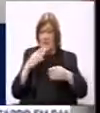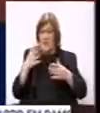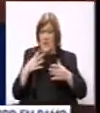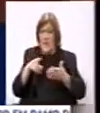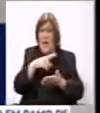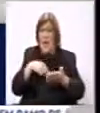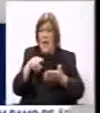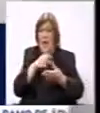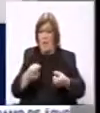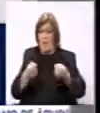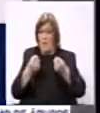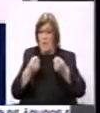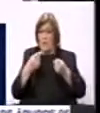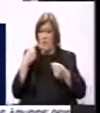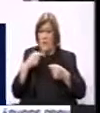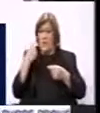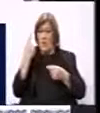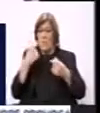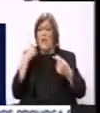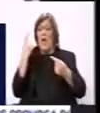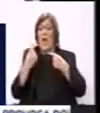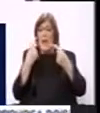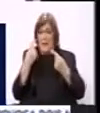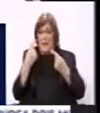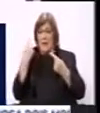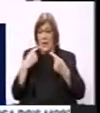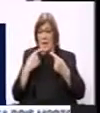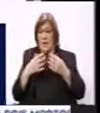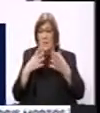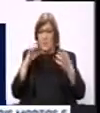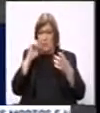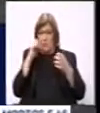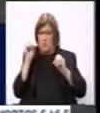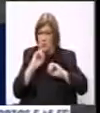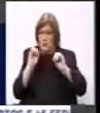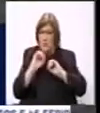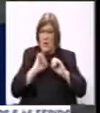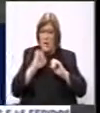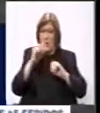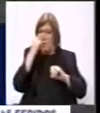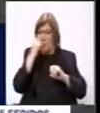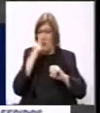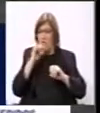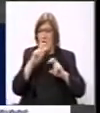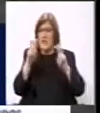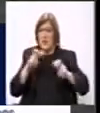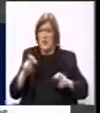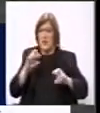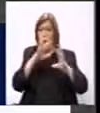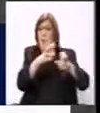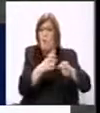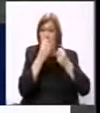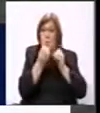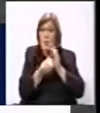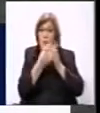álbum forte do lens iguais ou seja alguém que é o espírito de conquista do seu perfil a nível internacional pegou no projeto criação